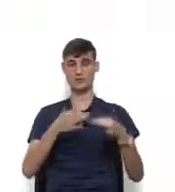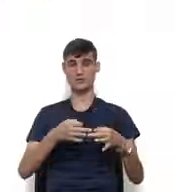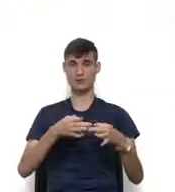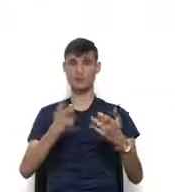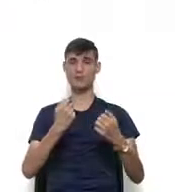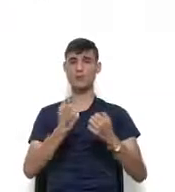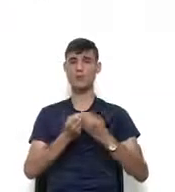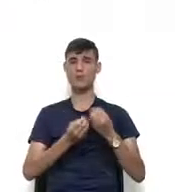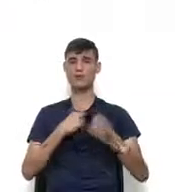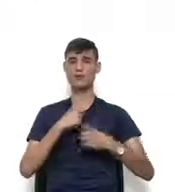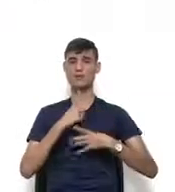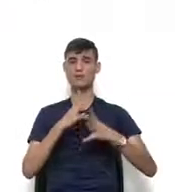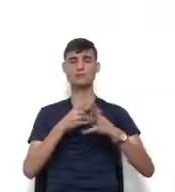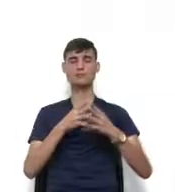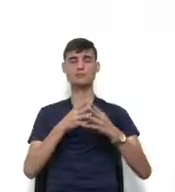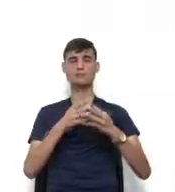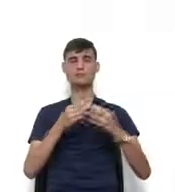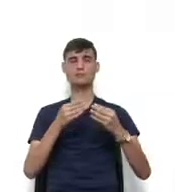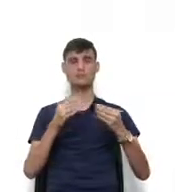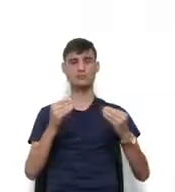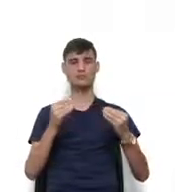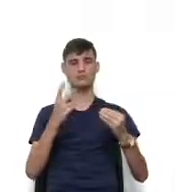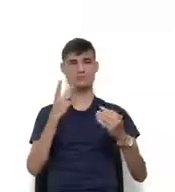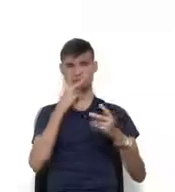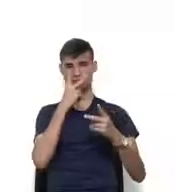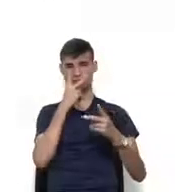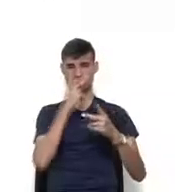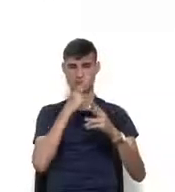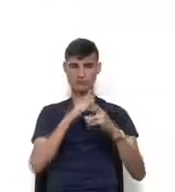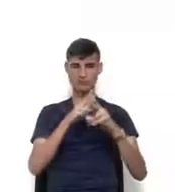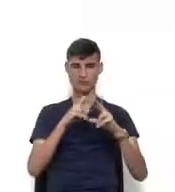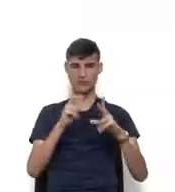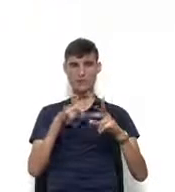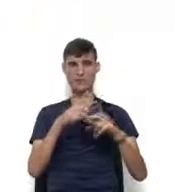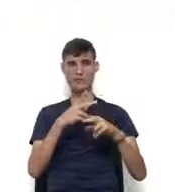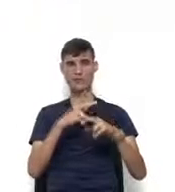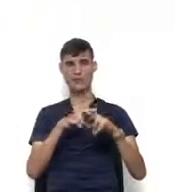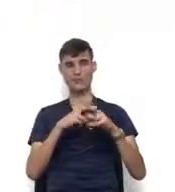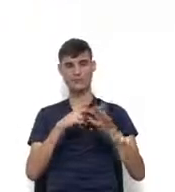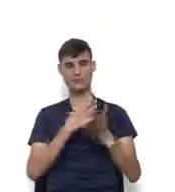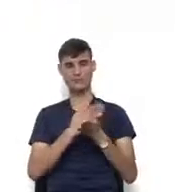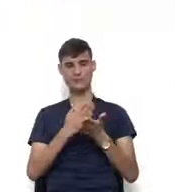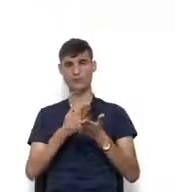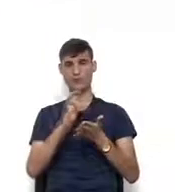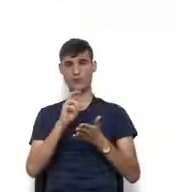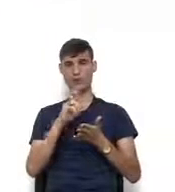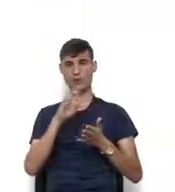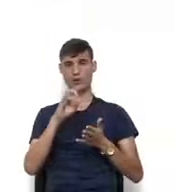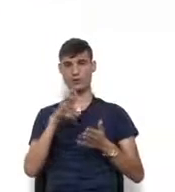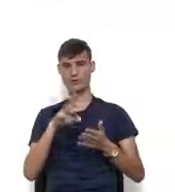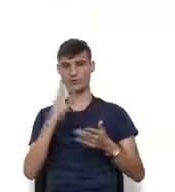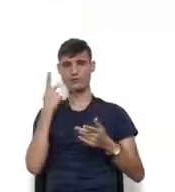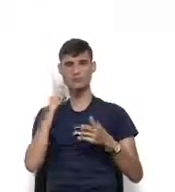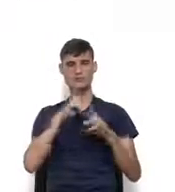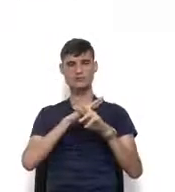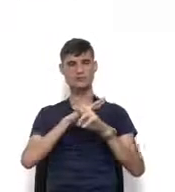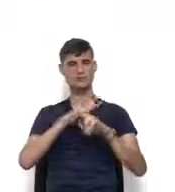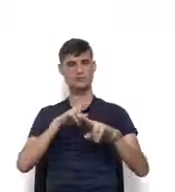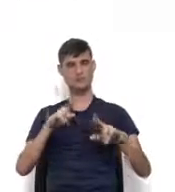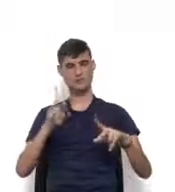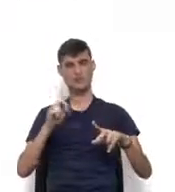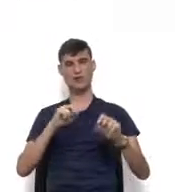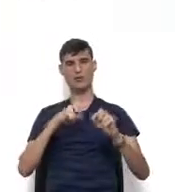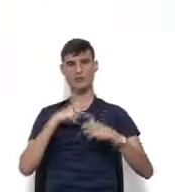como obter a solução aproximada por meio de séries de Fourier para equações diferenciais